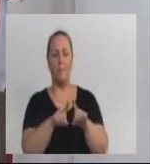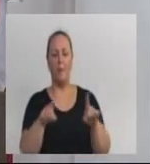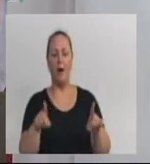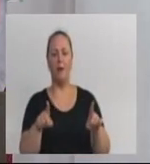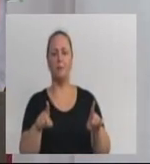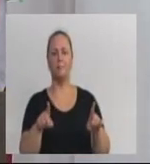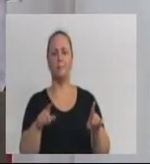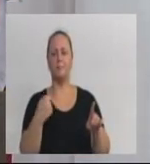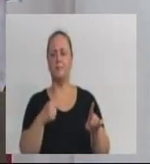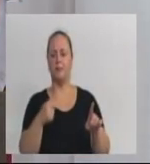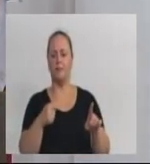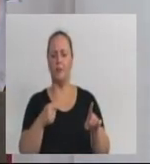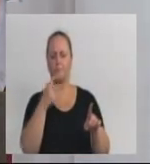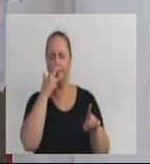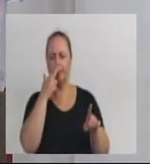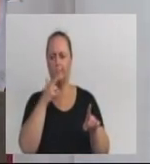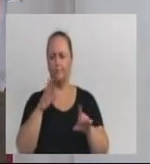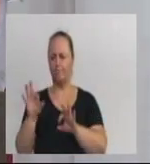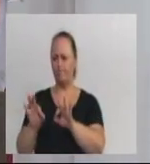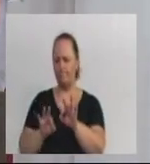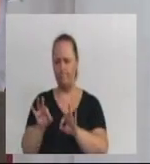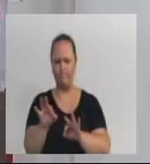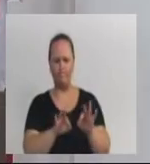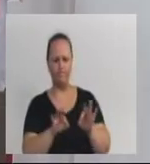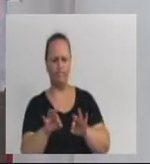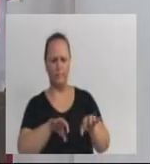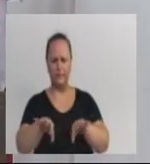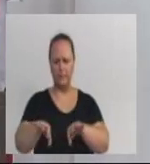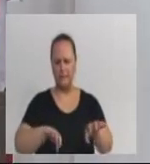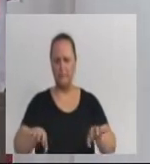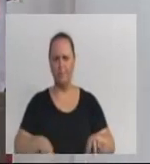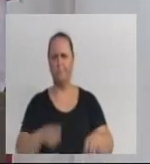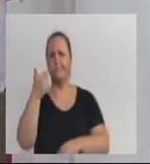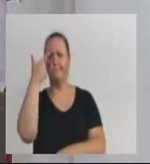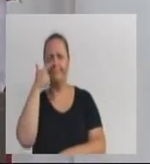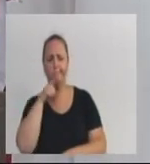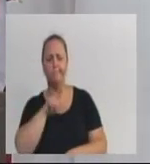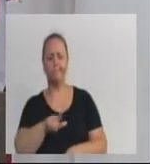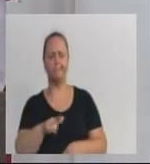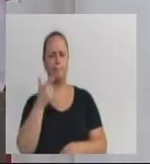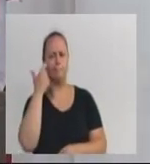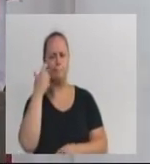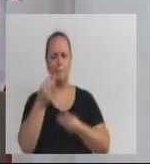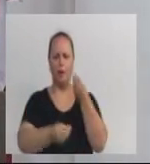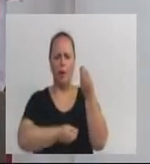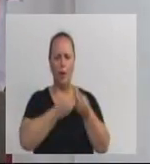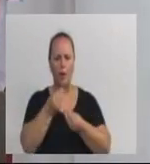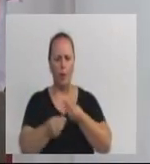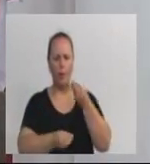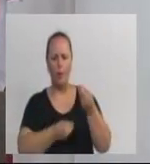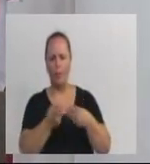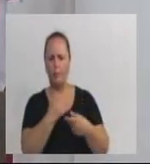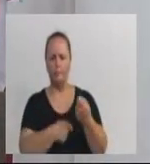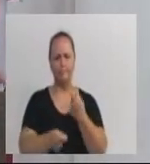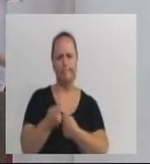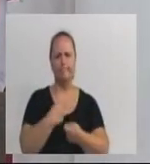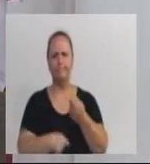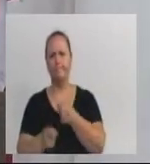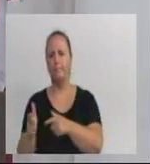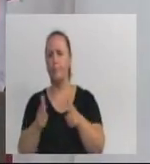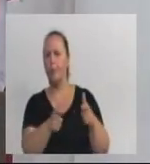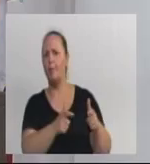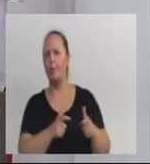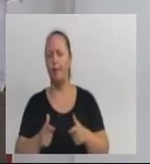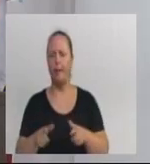o atendimento, para poder priorizar as investigações, para poder reformular a engenharia administrativa da